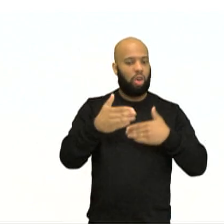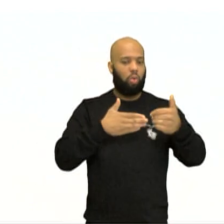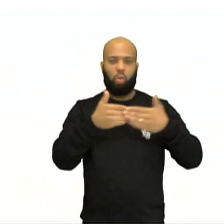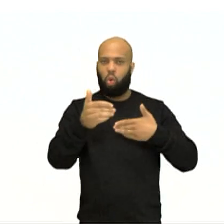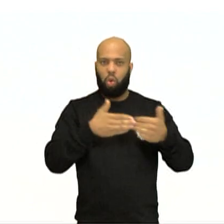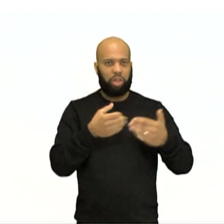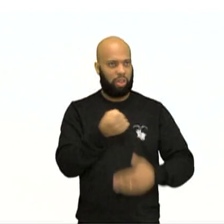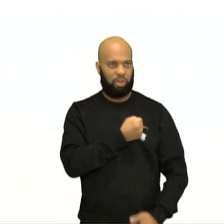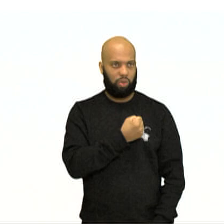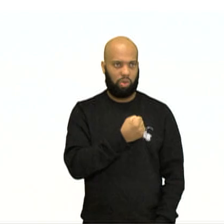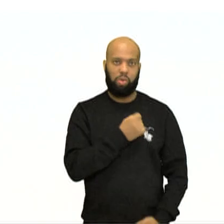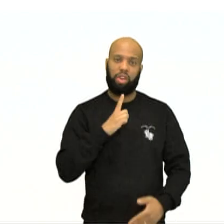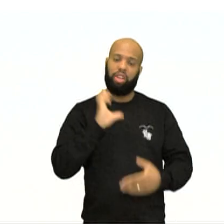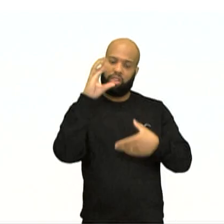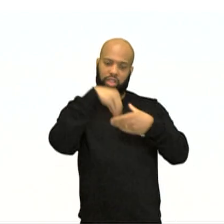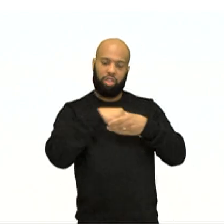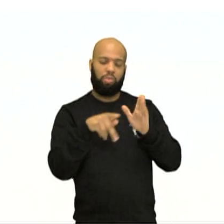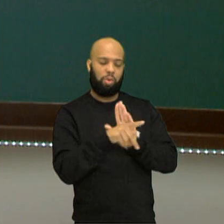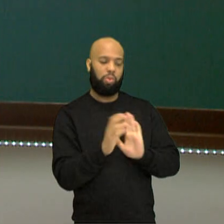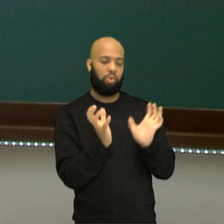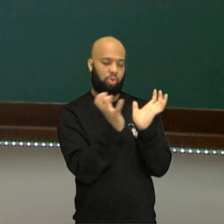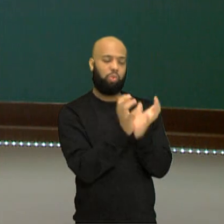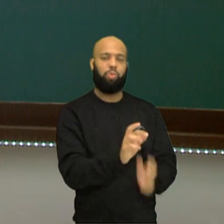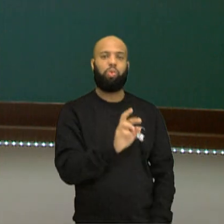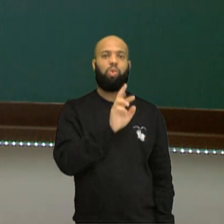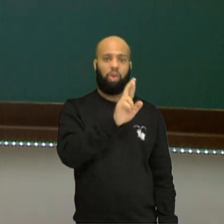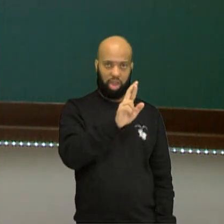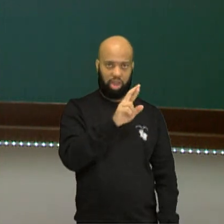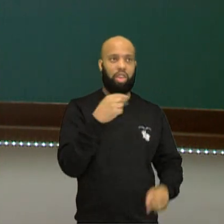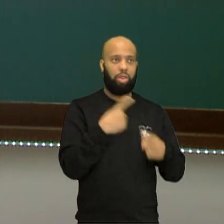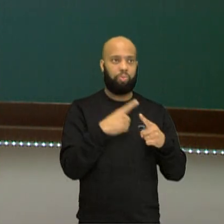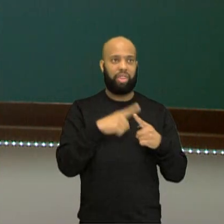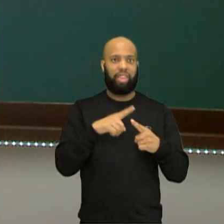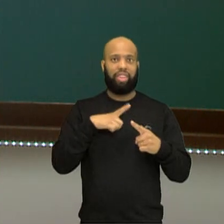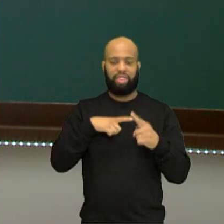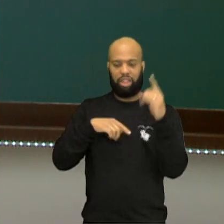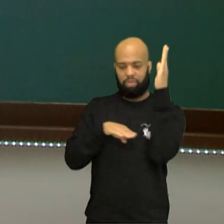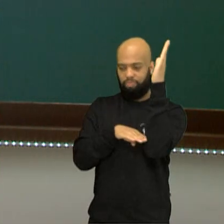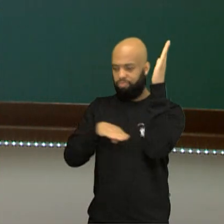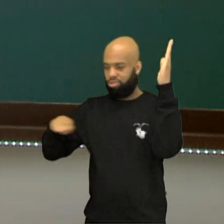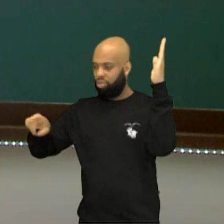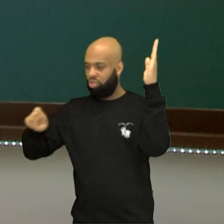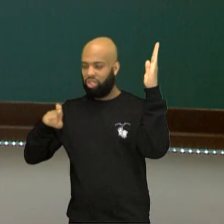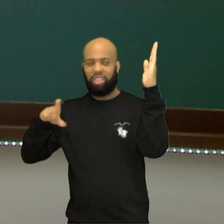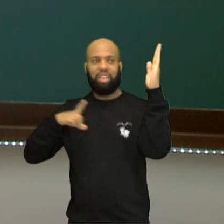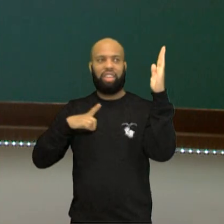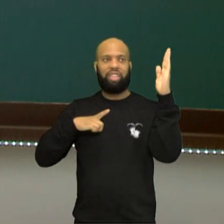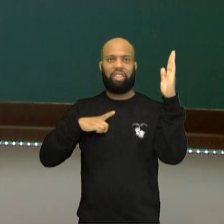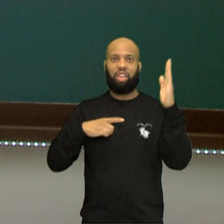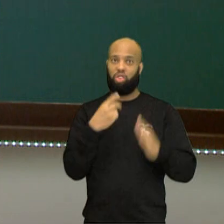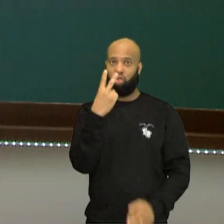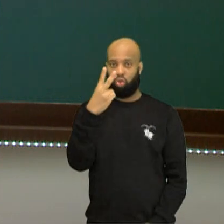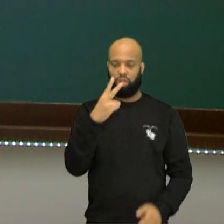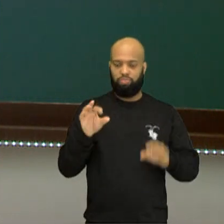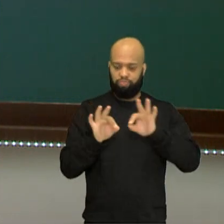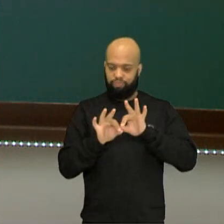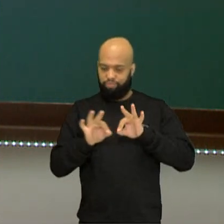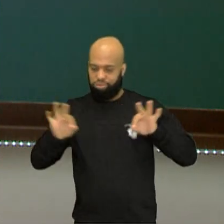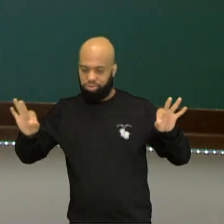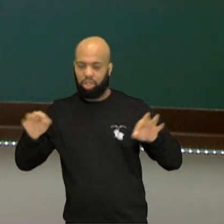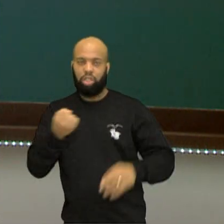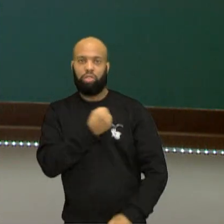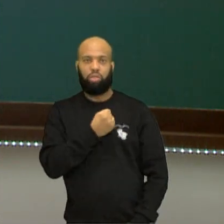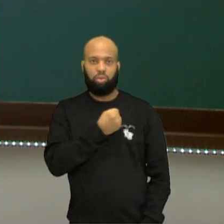qualquer x pertencente aos reais. Lembre-se que no eixo x, né, o plano cartesiano é formado por duas retas reais, com os números